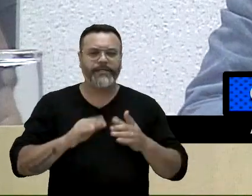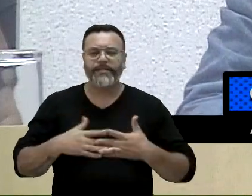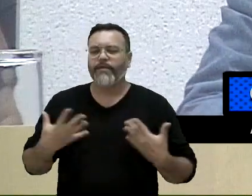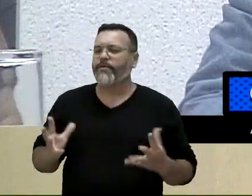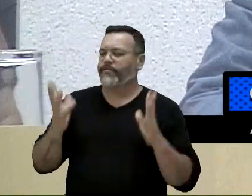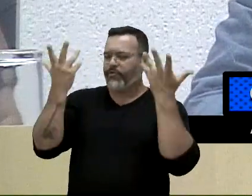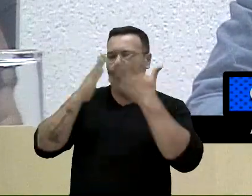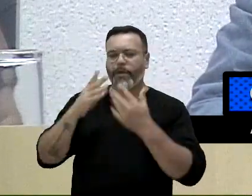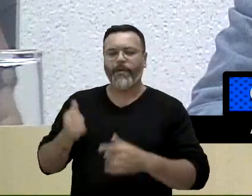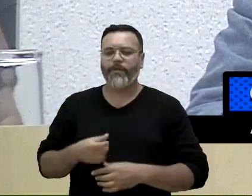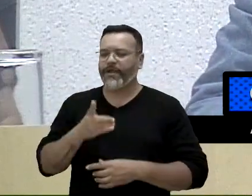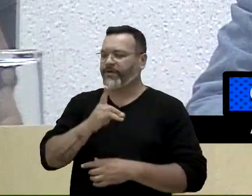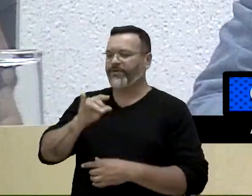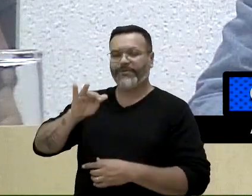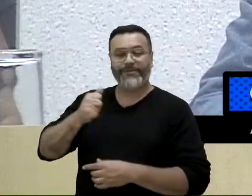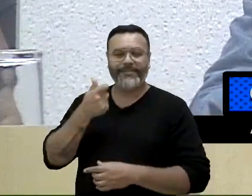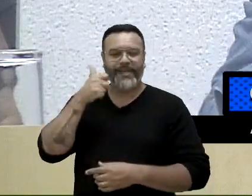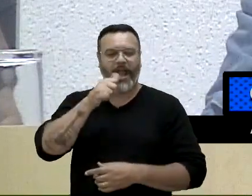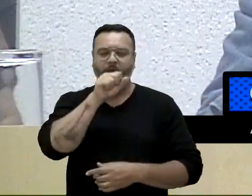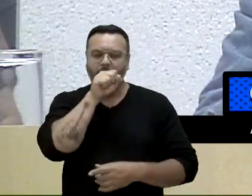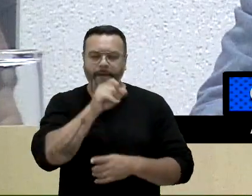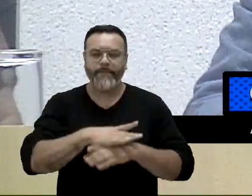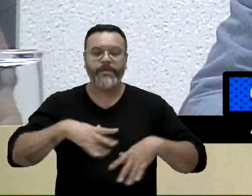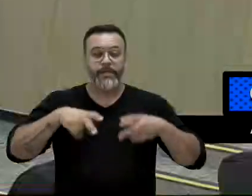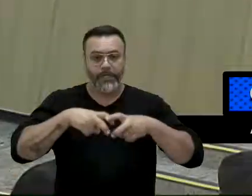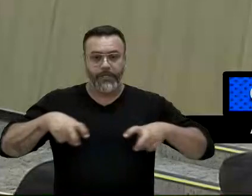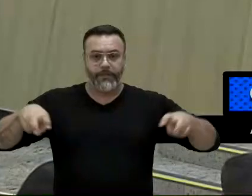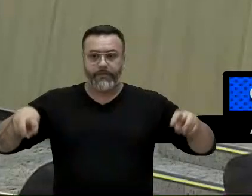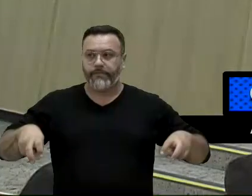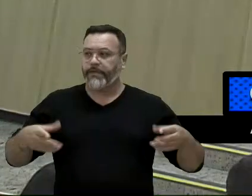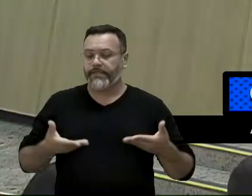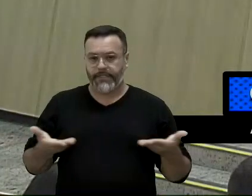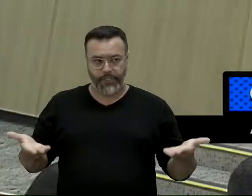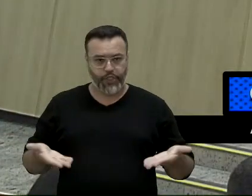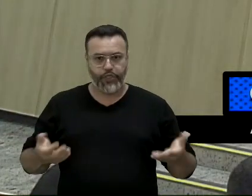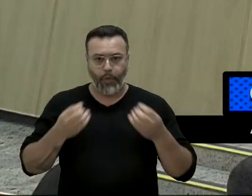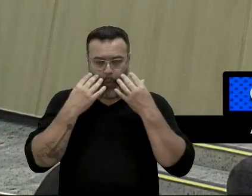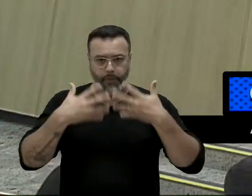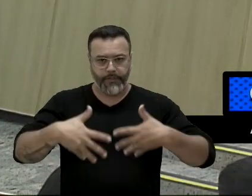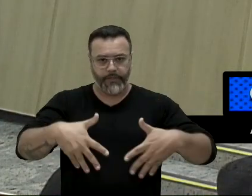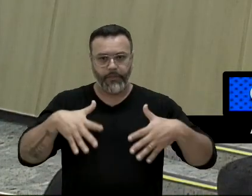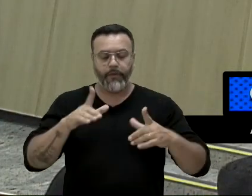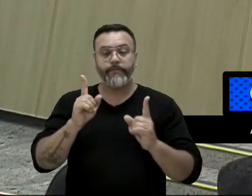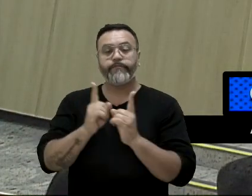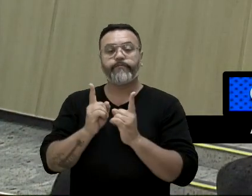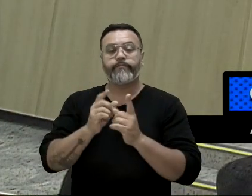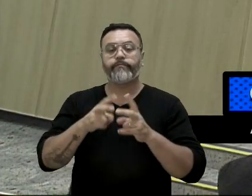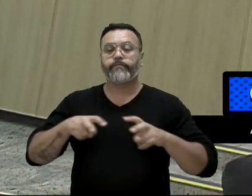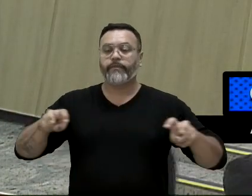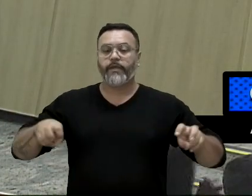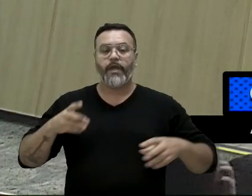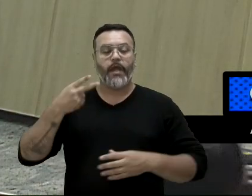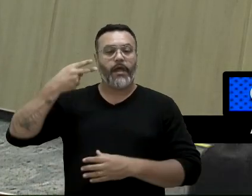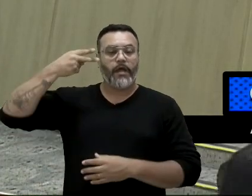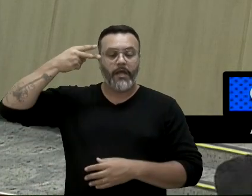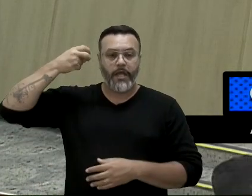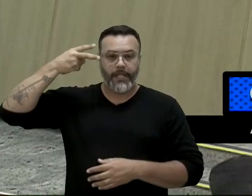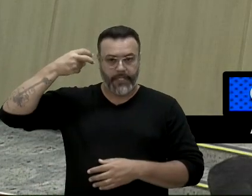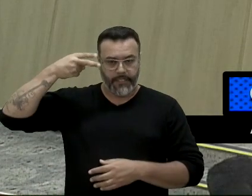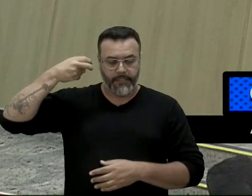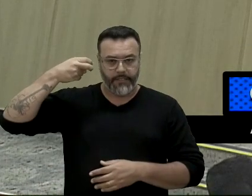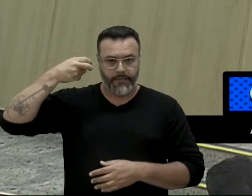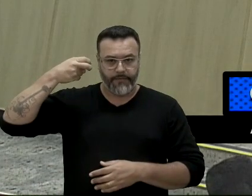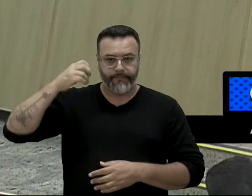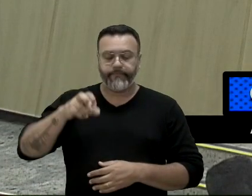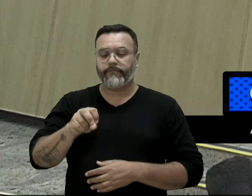nesse mês. Na composição da mesa, nessa audiência, estão presentes as vereadoras Elisa representa Taubaté